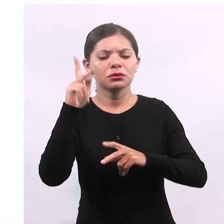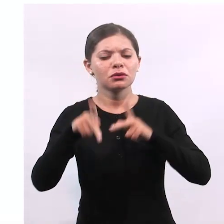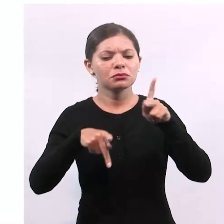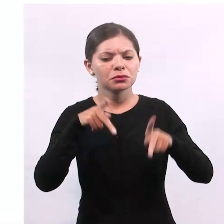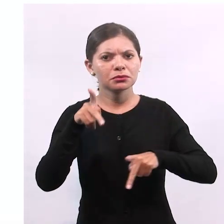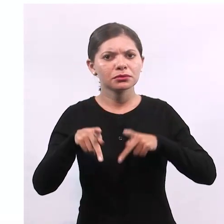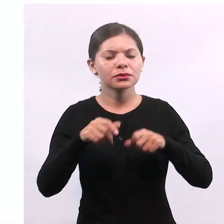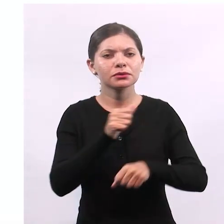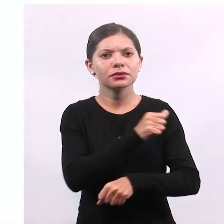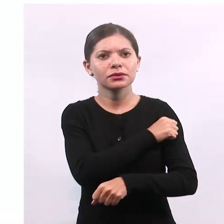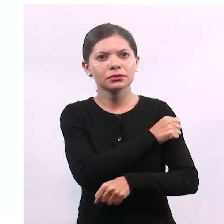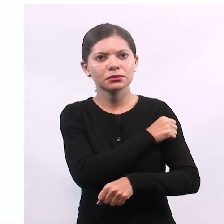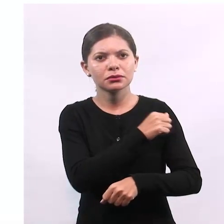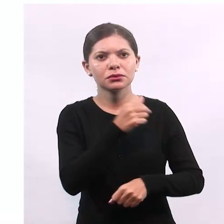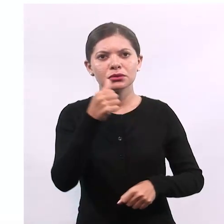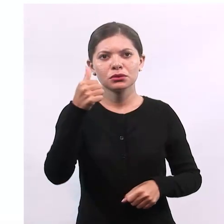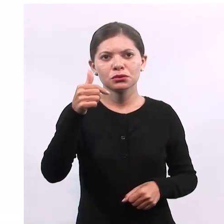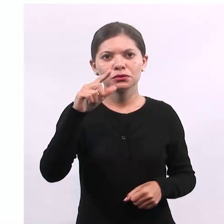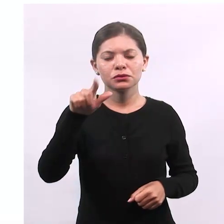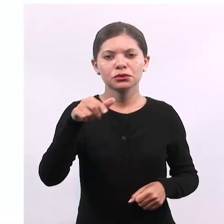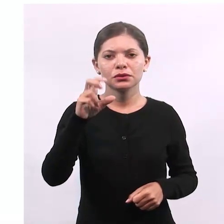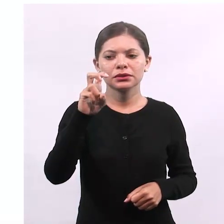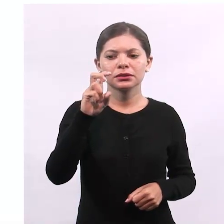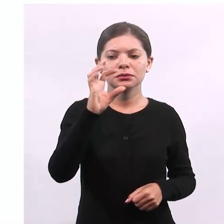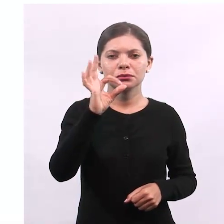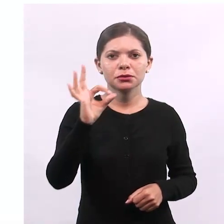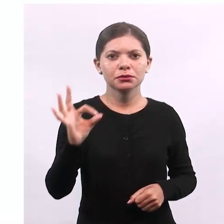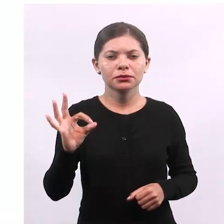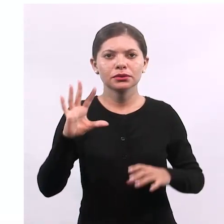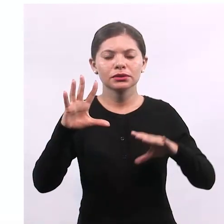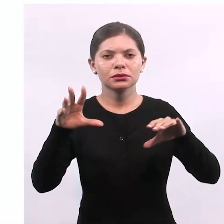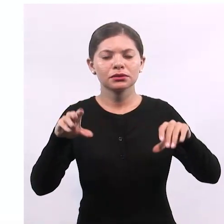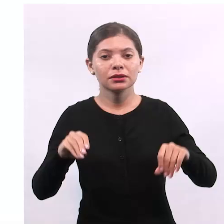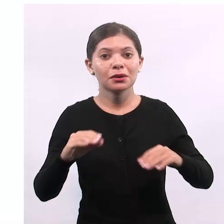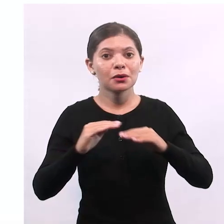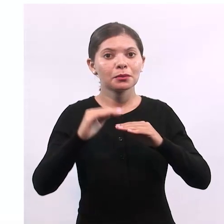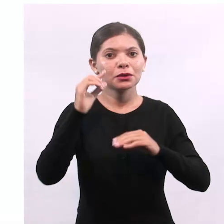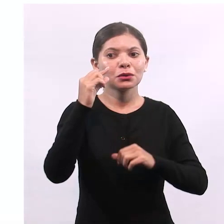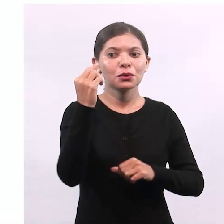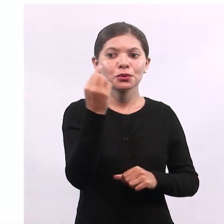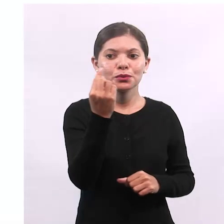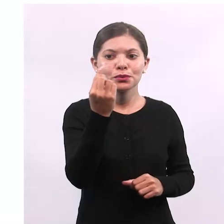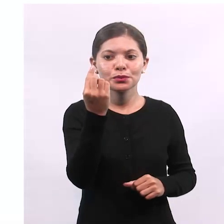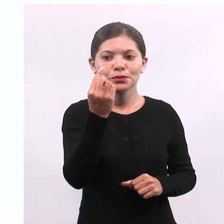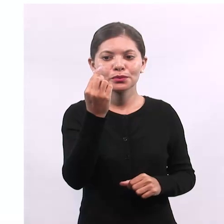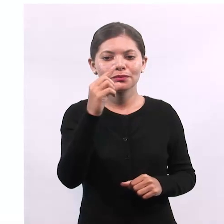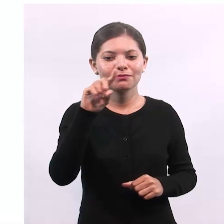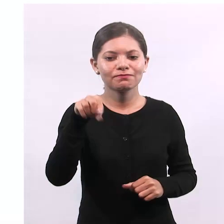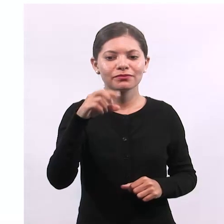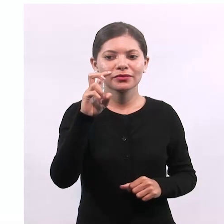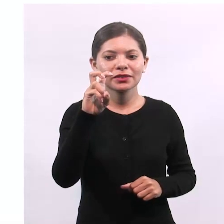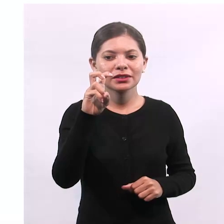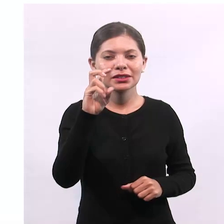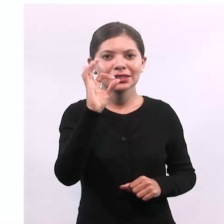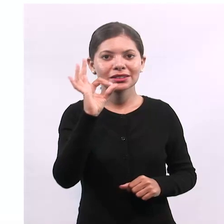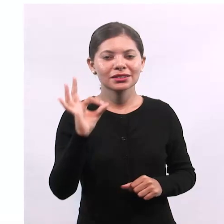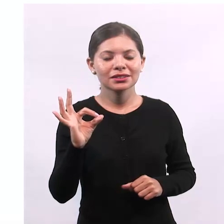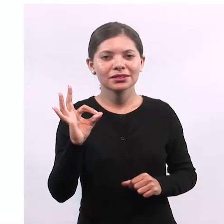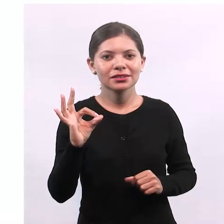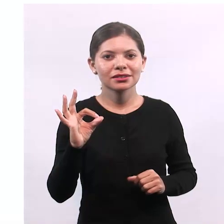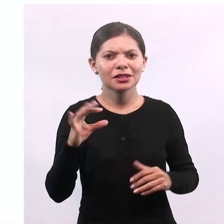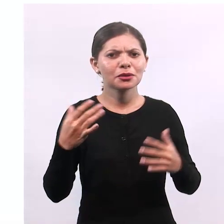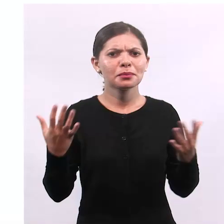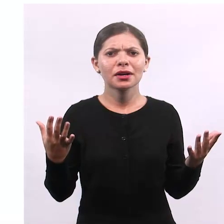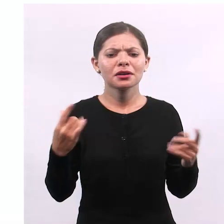de 1,5% do total então aumentou um por cento e meio Mas por que que aumentou